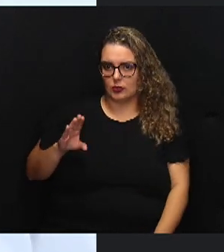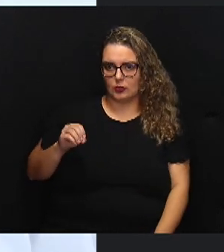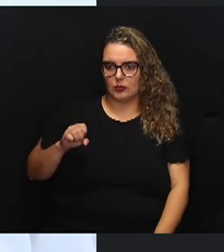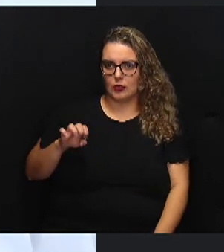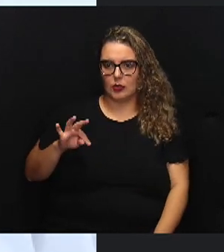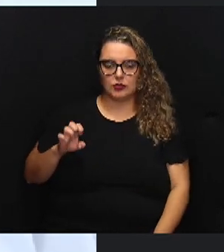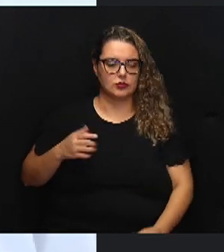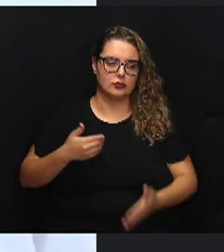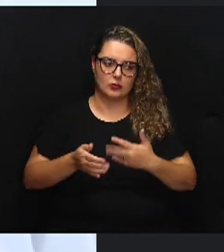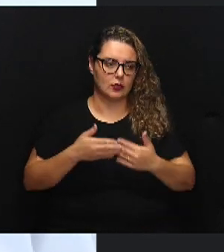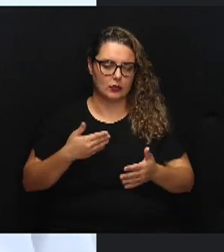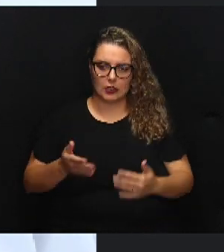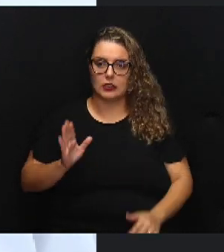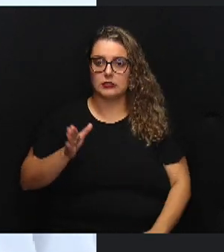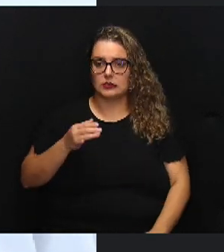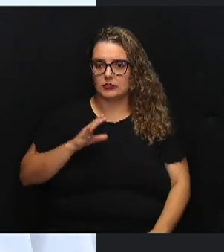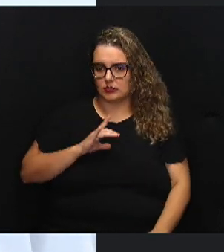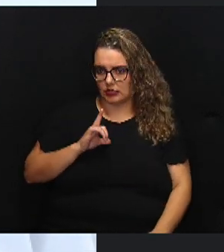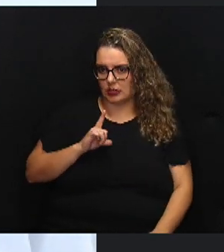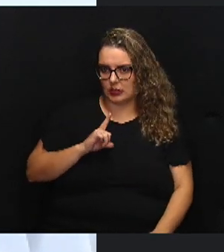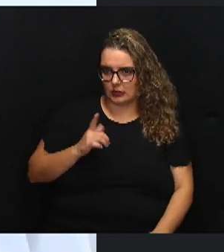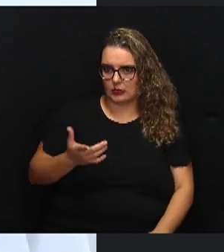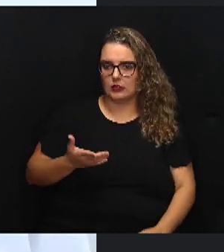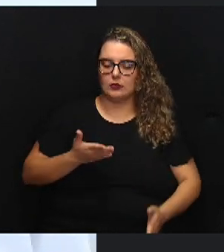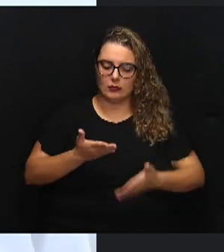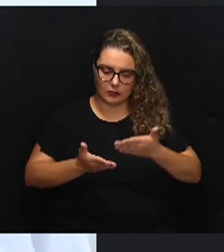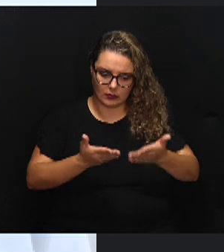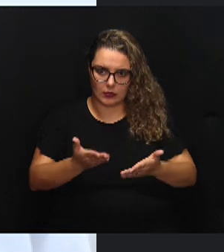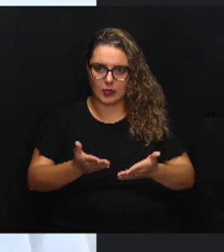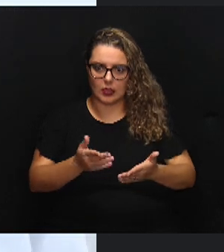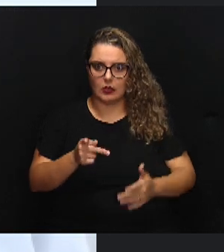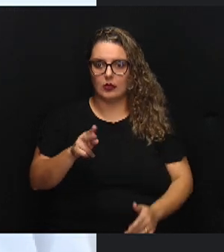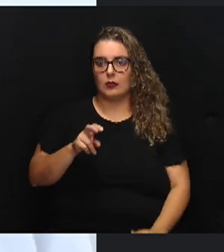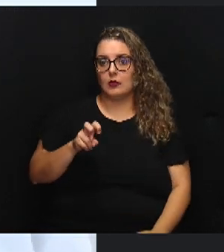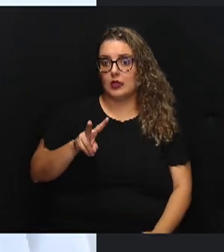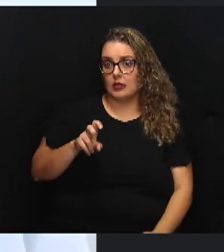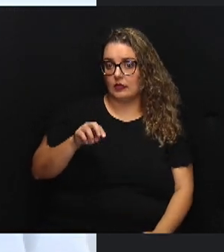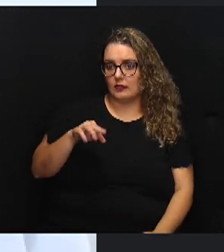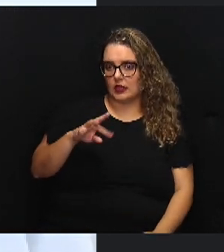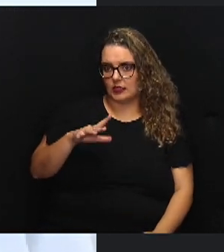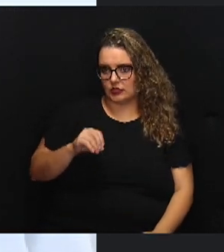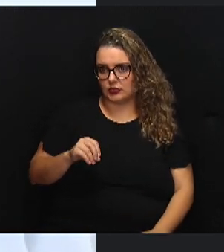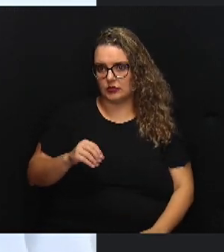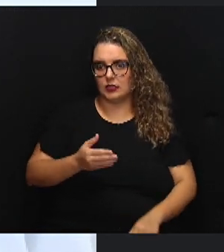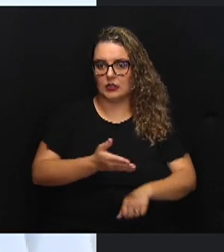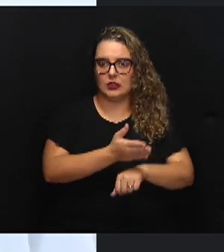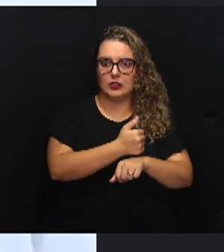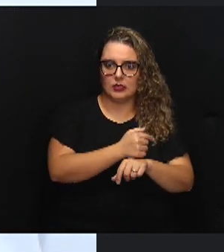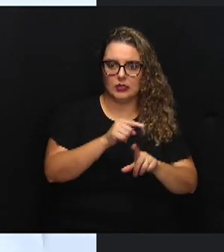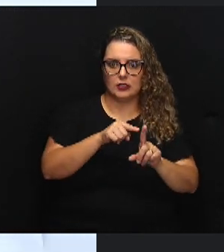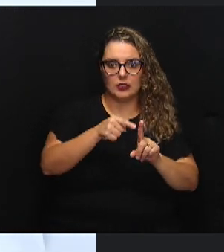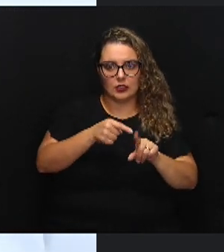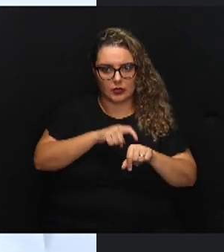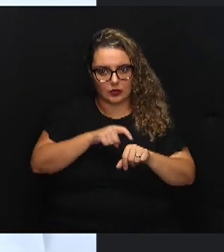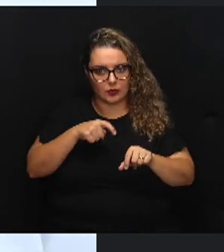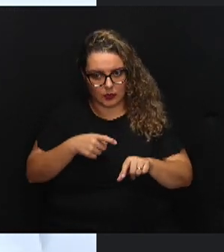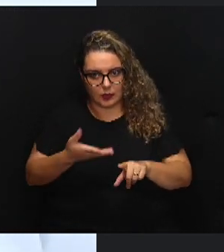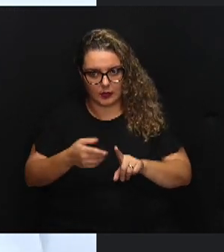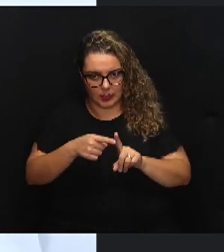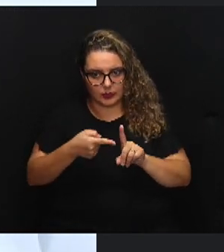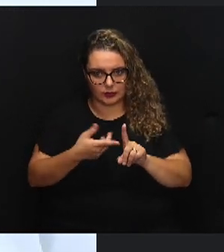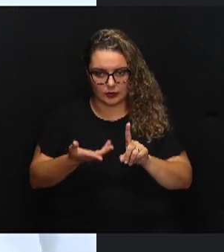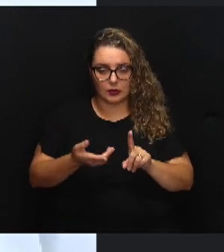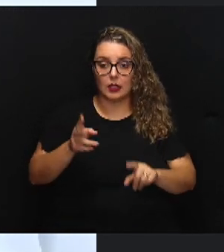qualquer. Se ela já teve, ela vai merecer um tratamento preventivo durante e após a gravidez. É